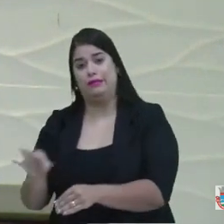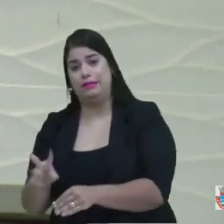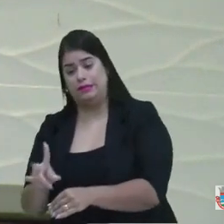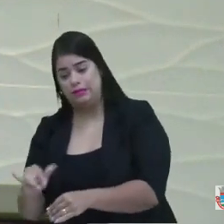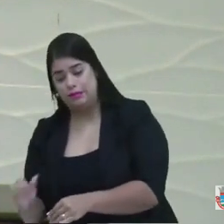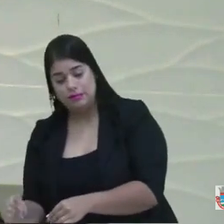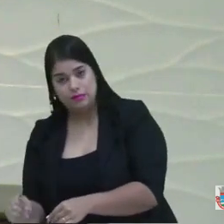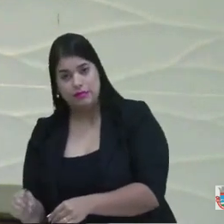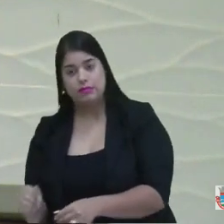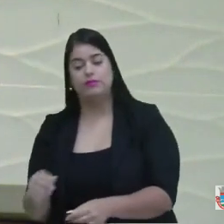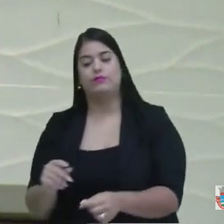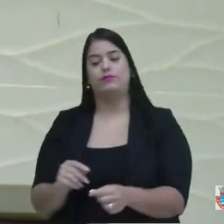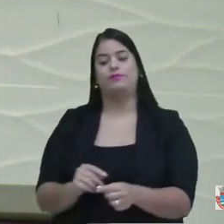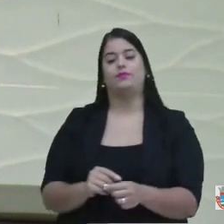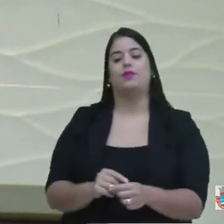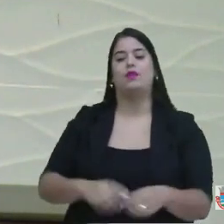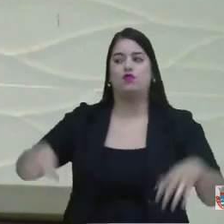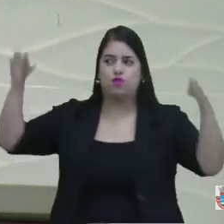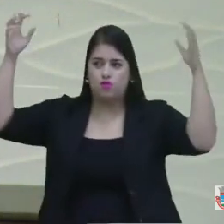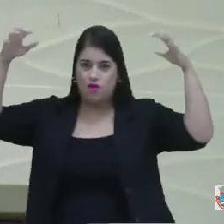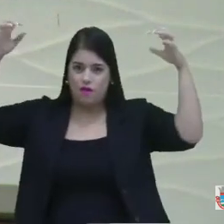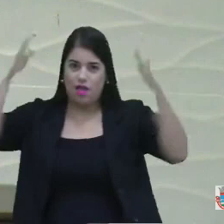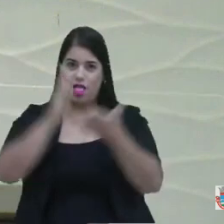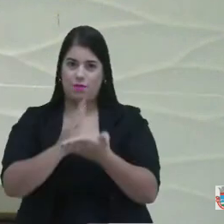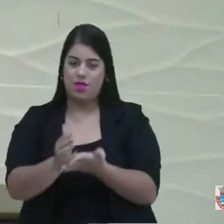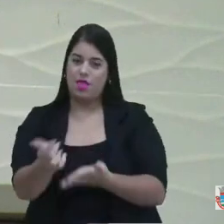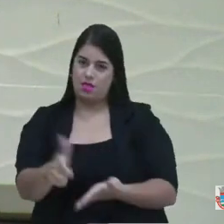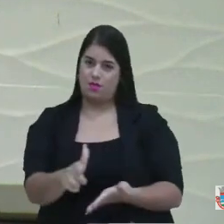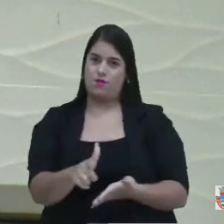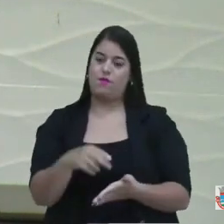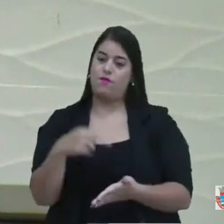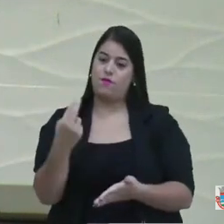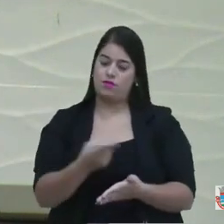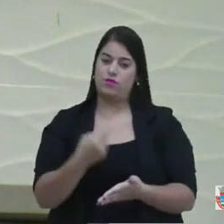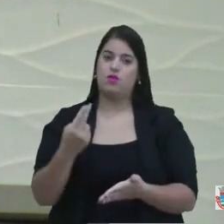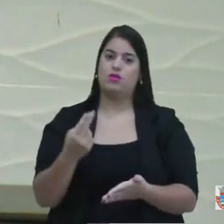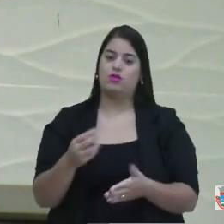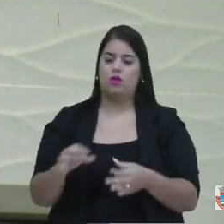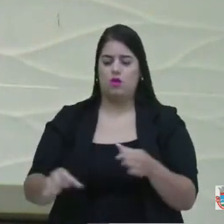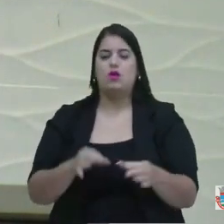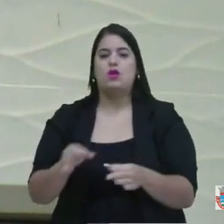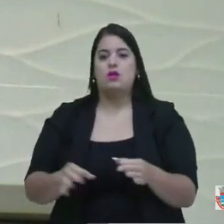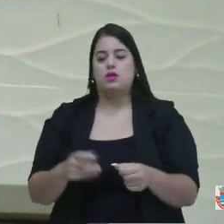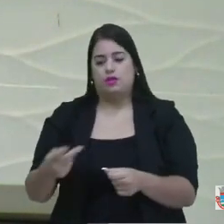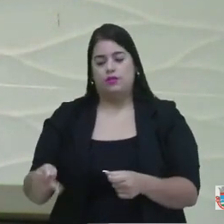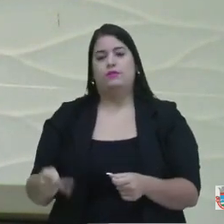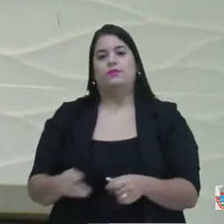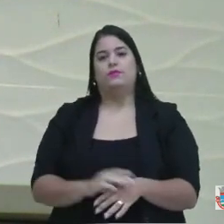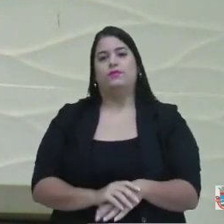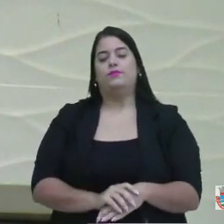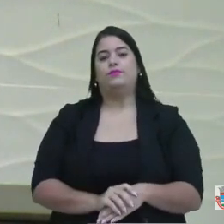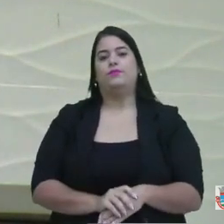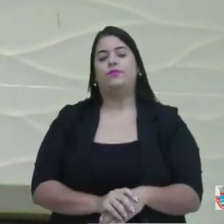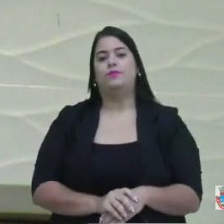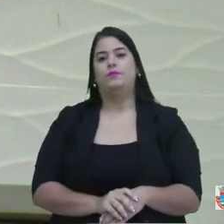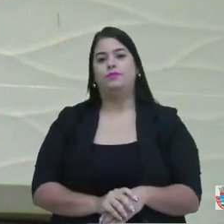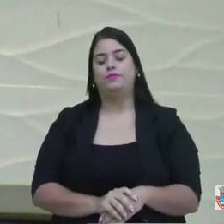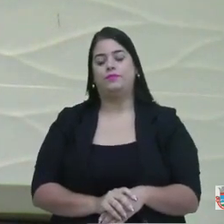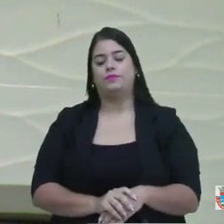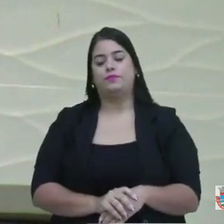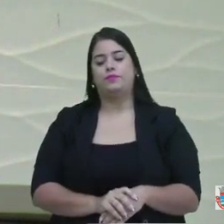ter certeza. Na hora que chover, nós vamos arar também o resto das terras ali naquela região,